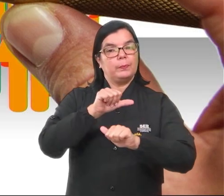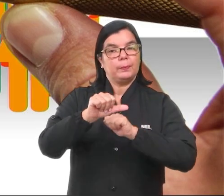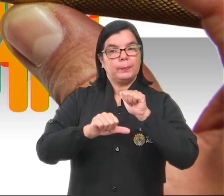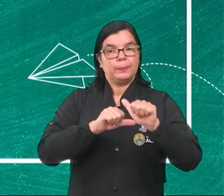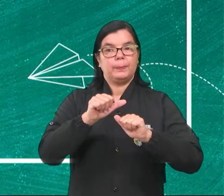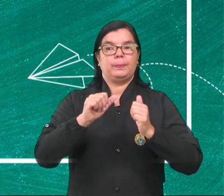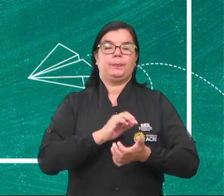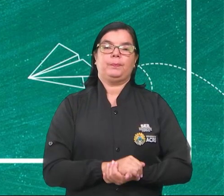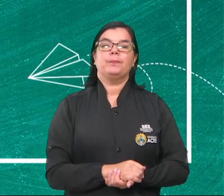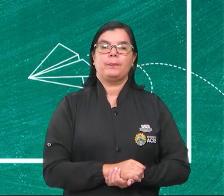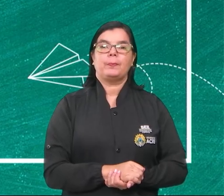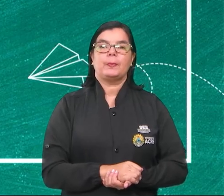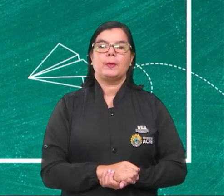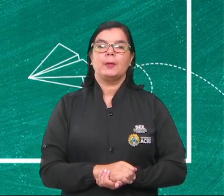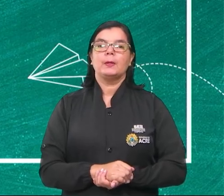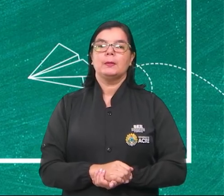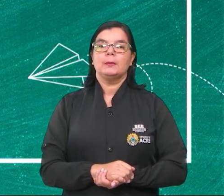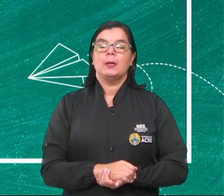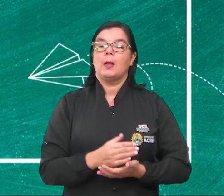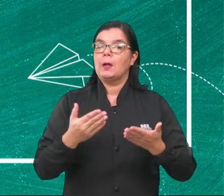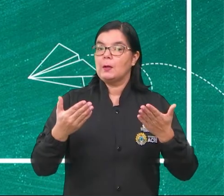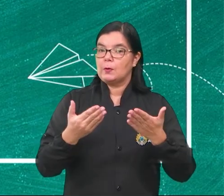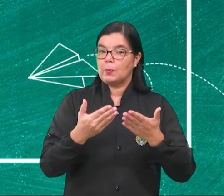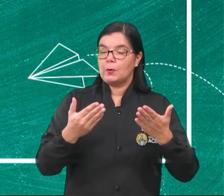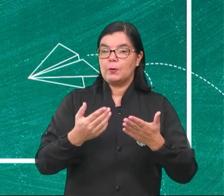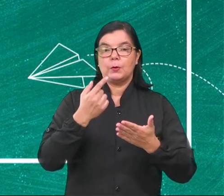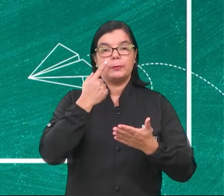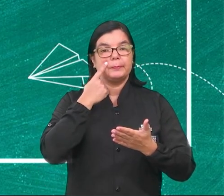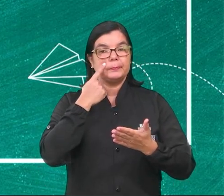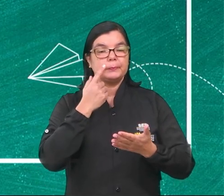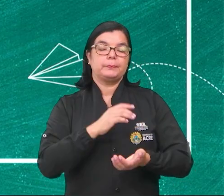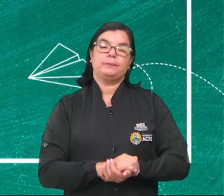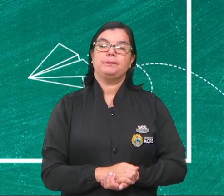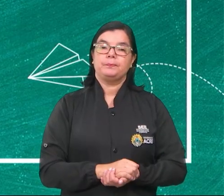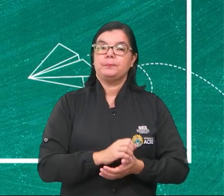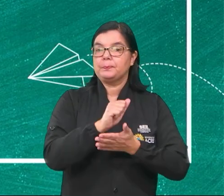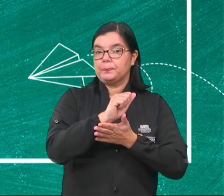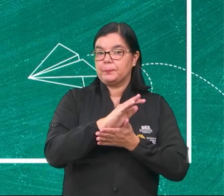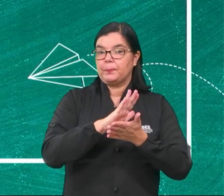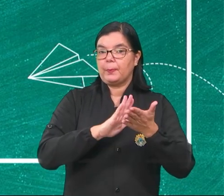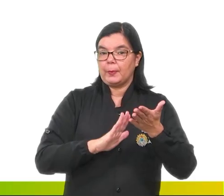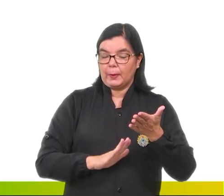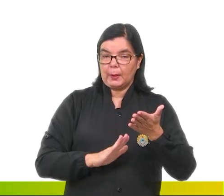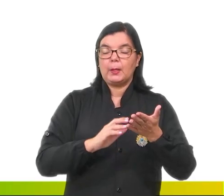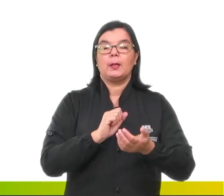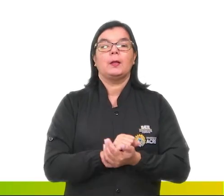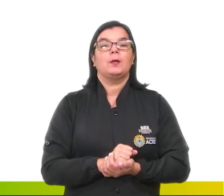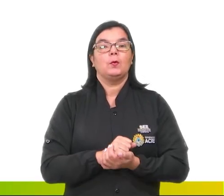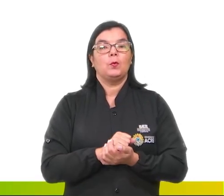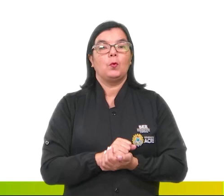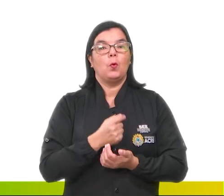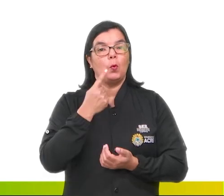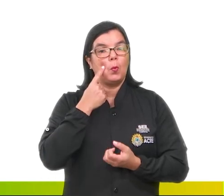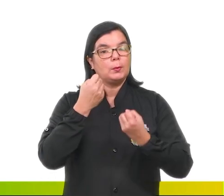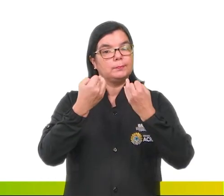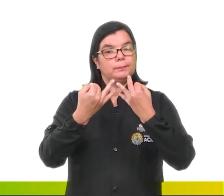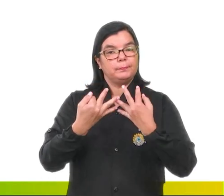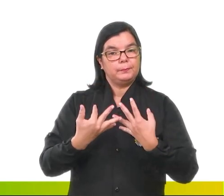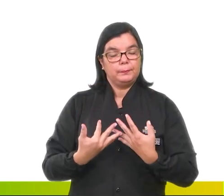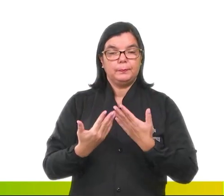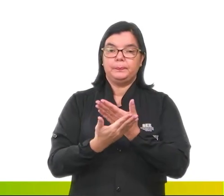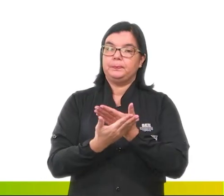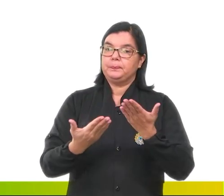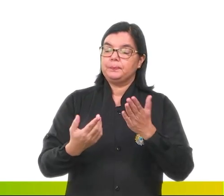transformador. Vamos avançar. Agora nós vamos para a nossa atividade, com base nas ponderações que